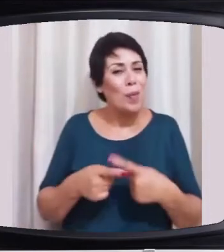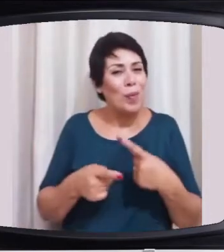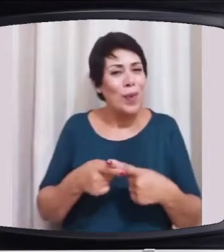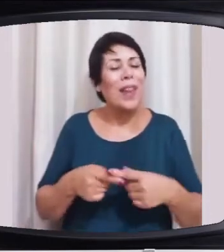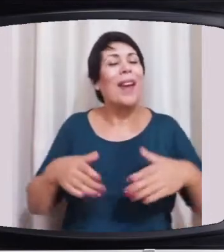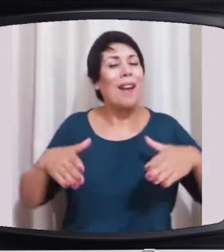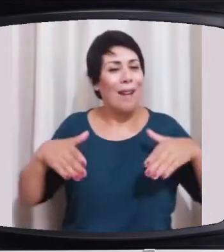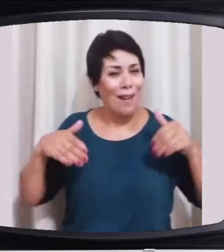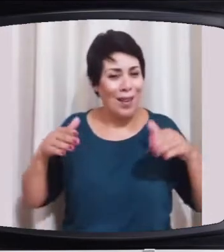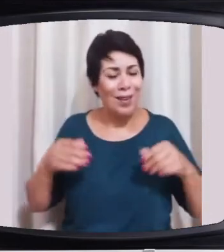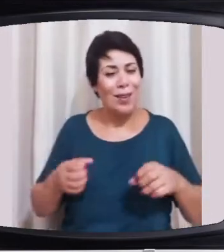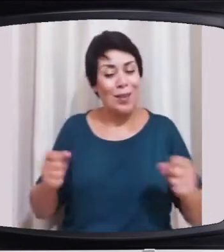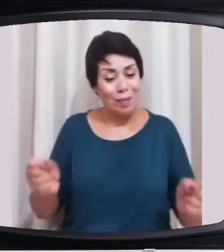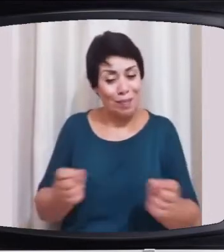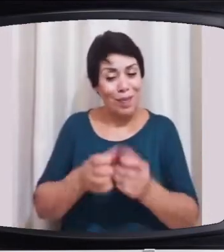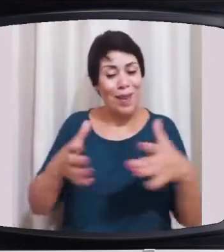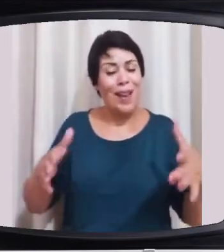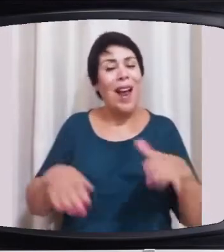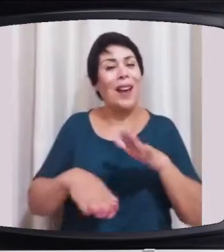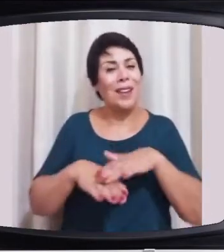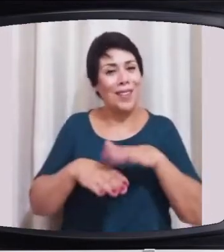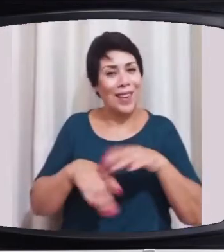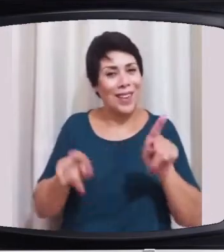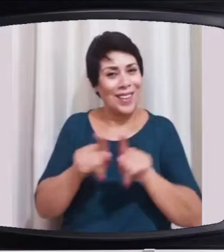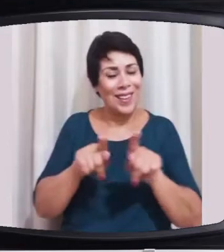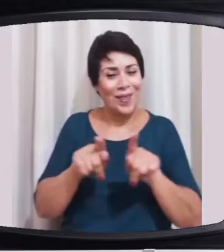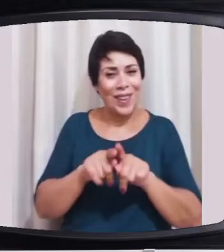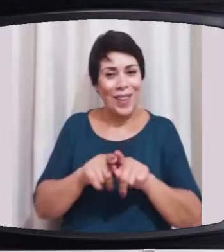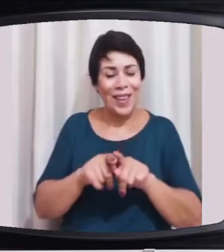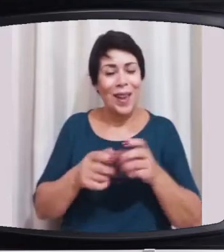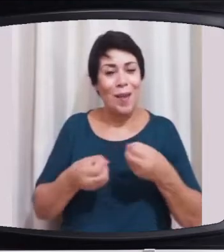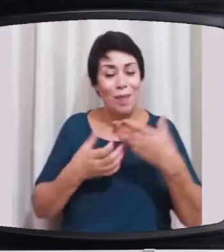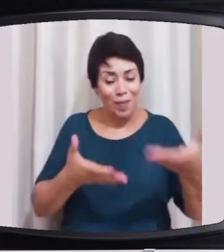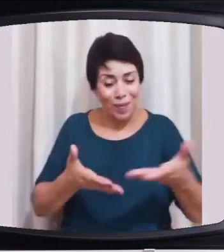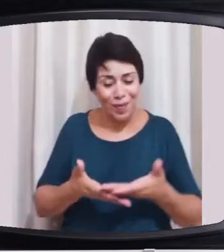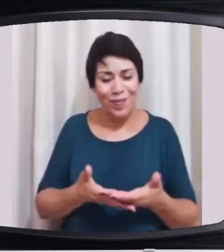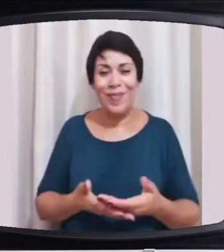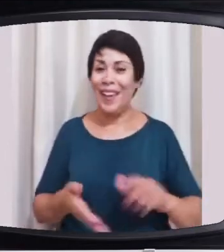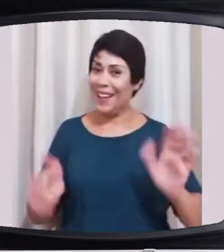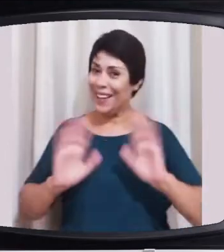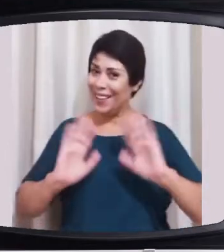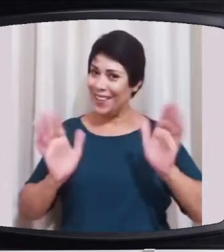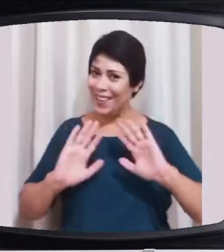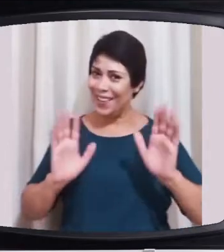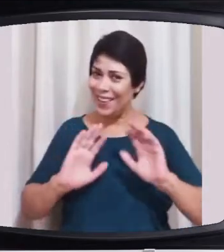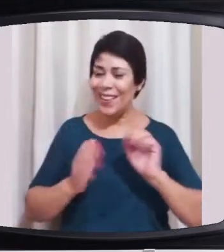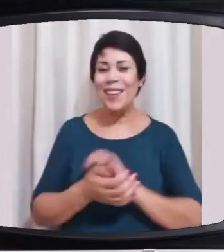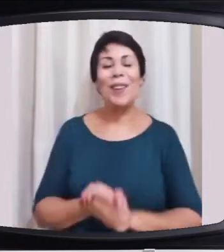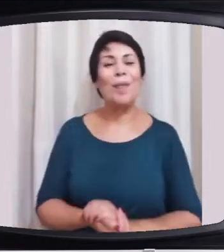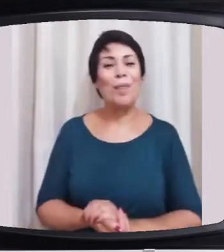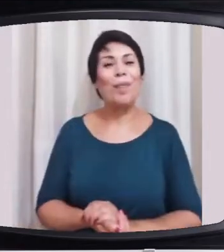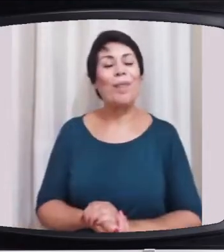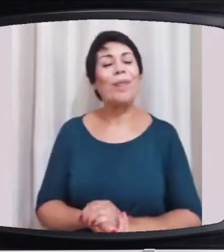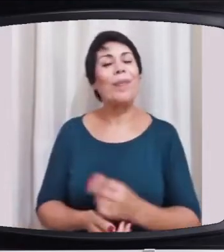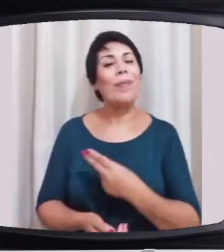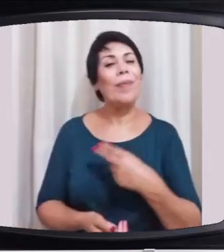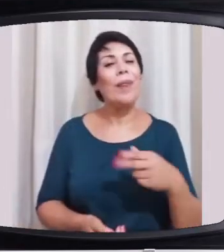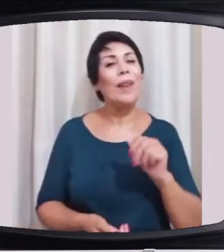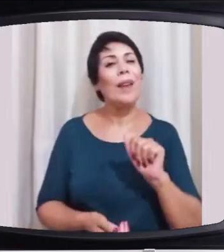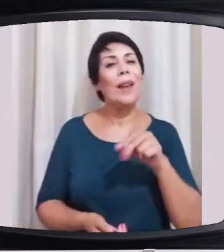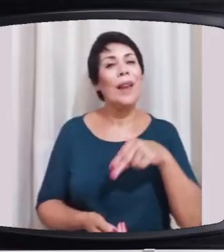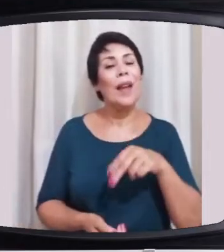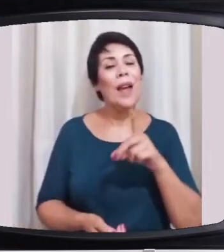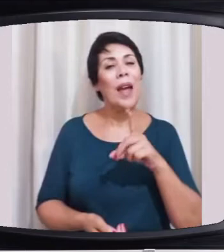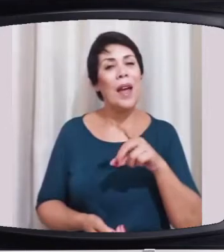os anjos fazem. Bem-vindo à Explicação, Chocolate! Olá, meus amigos, amigas. Anderson Ventura aqui, também